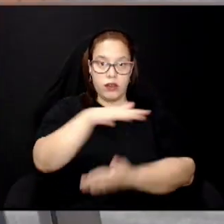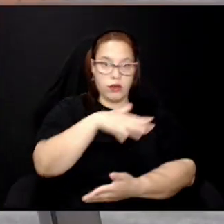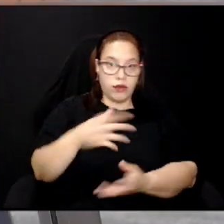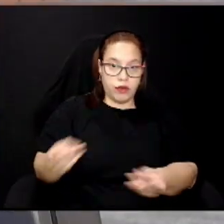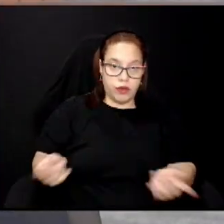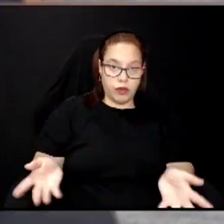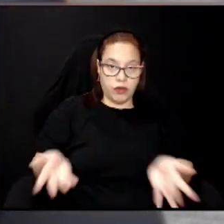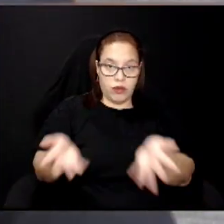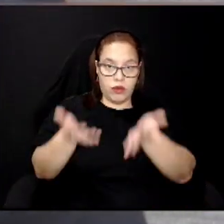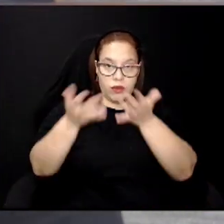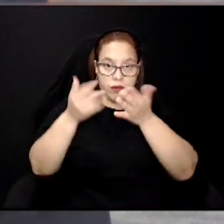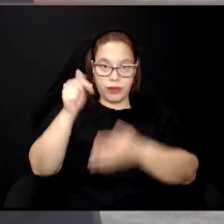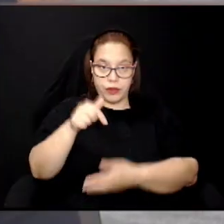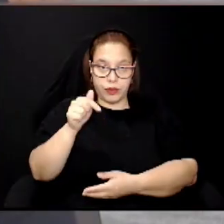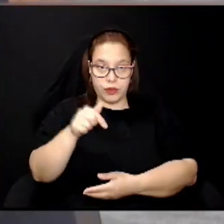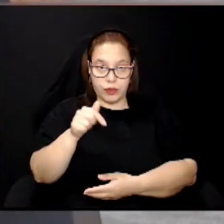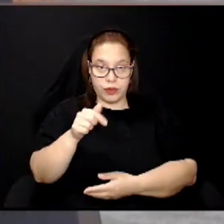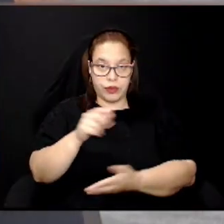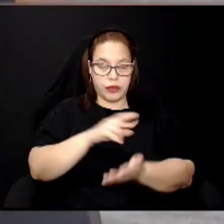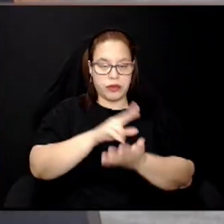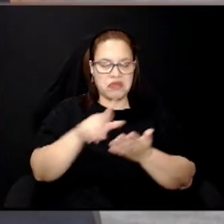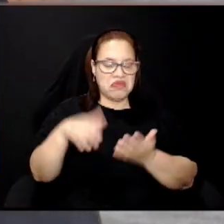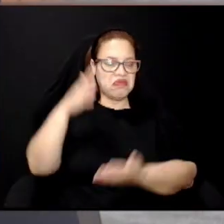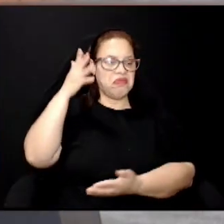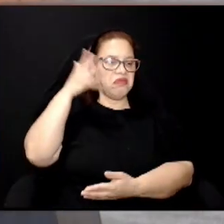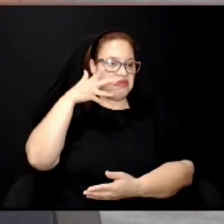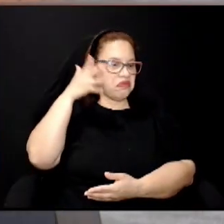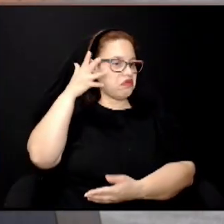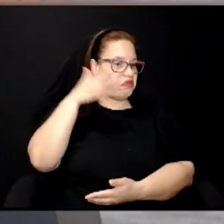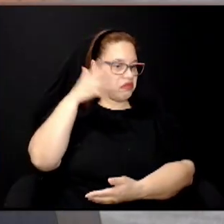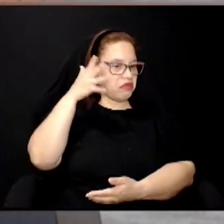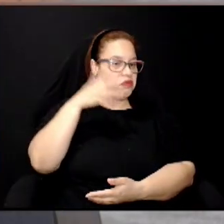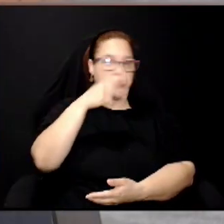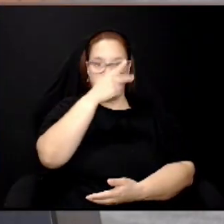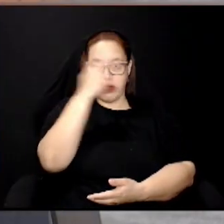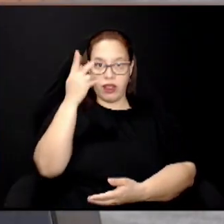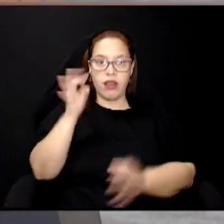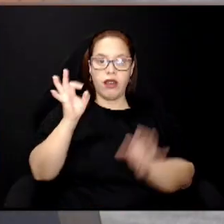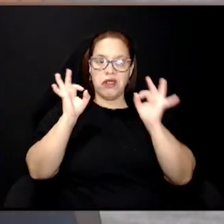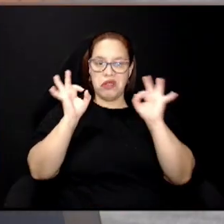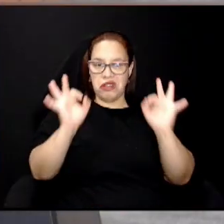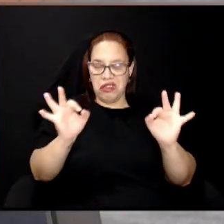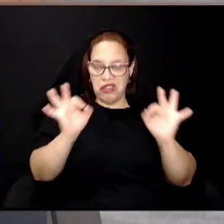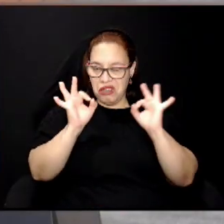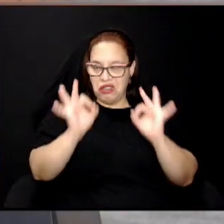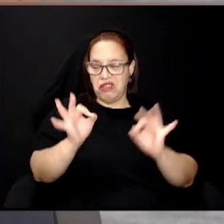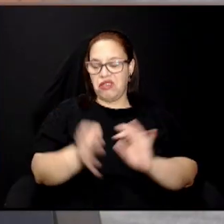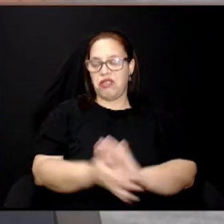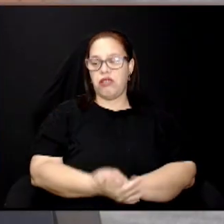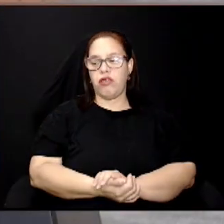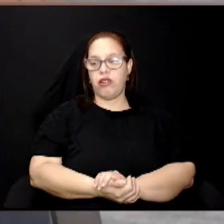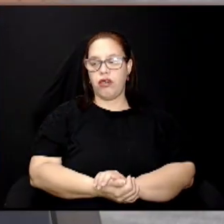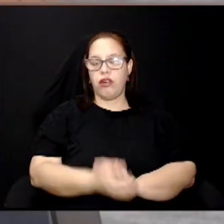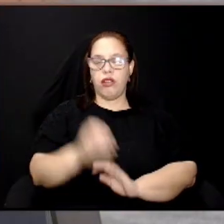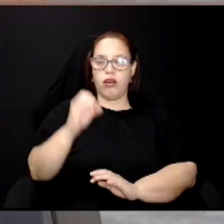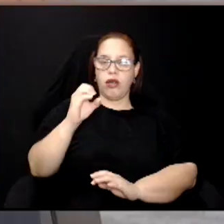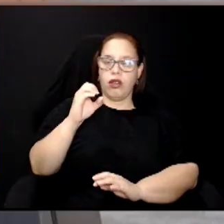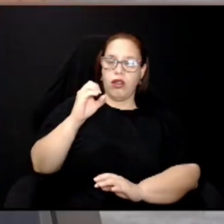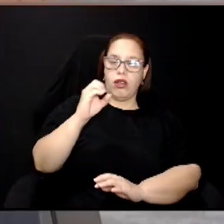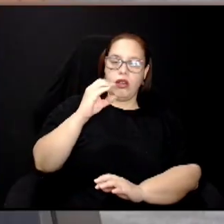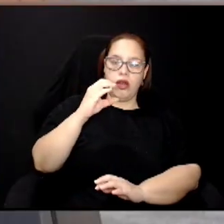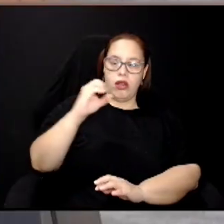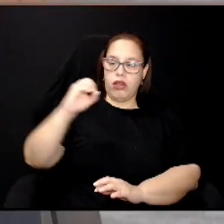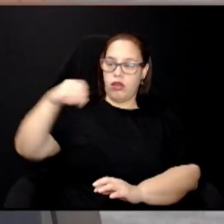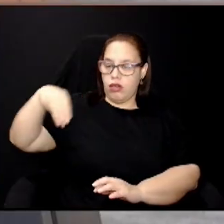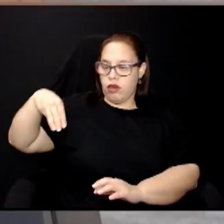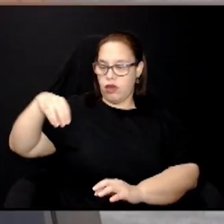aqui ilustres palestrantes, pessoas de alta relevância, no meio de comércio exterior. Realmente, acho que a